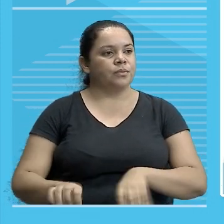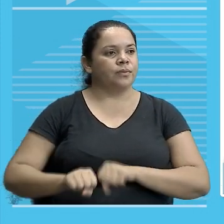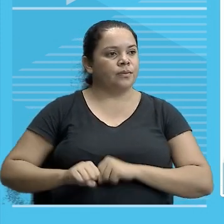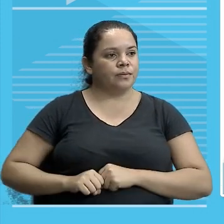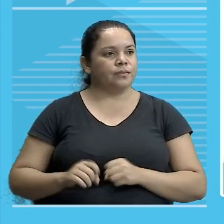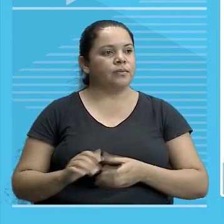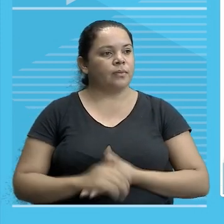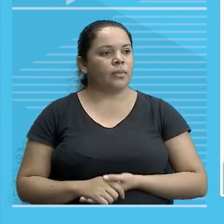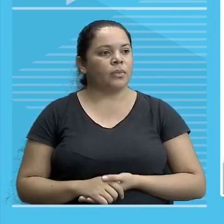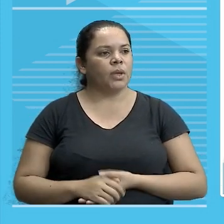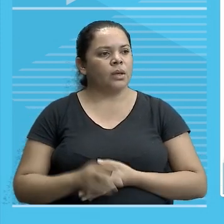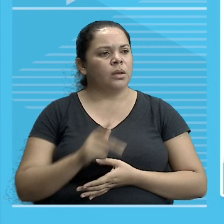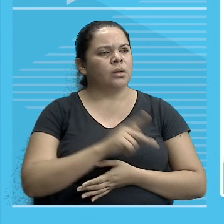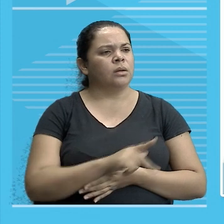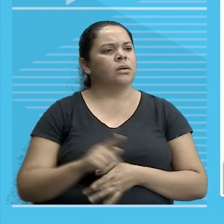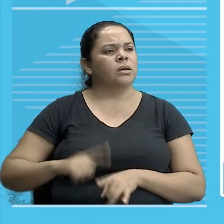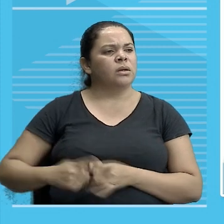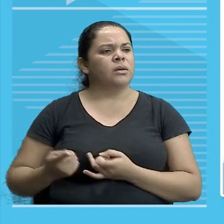celulose.